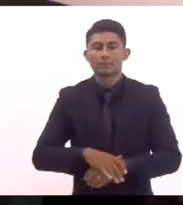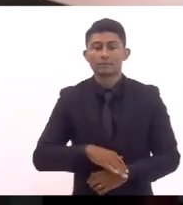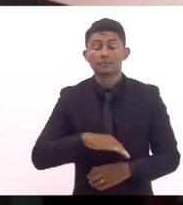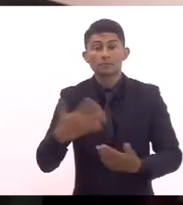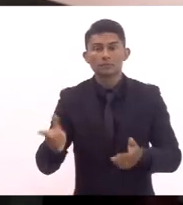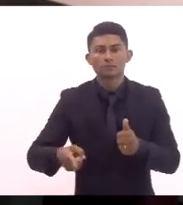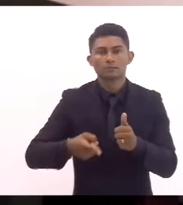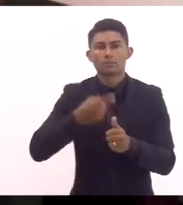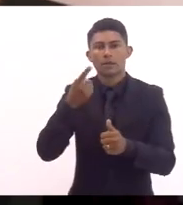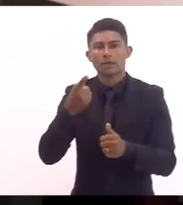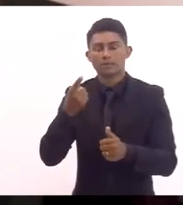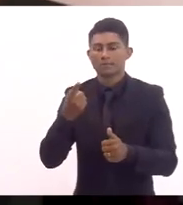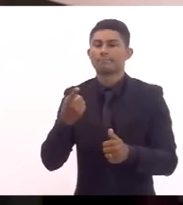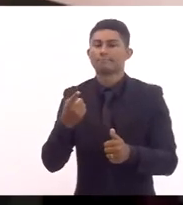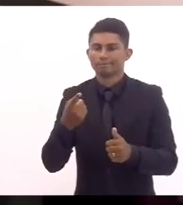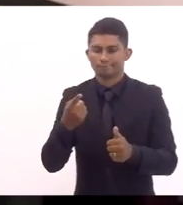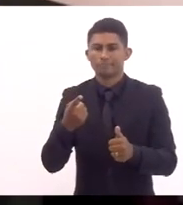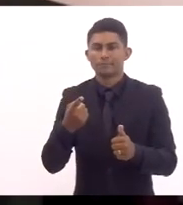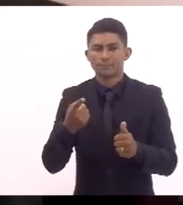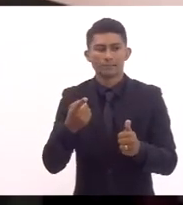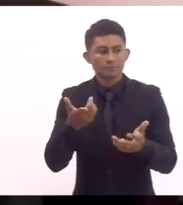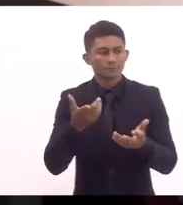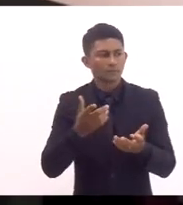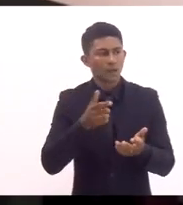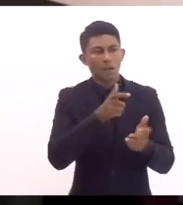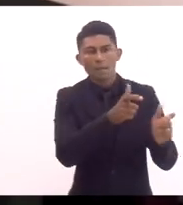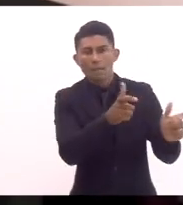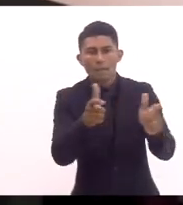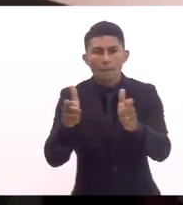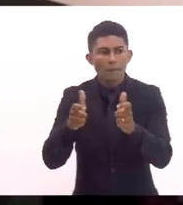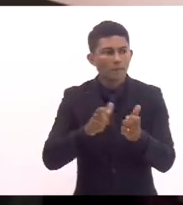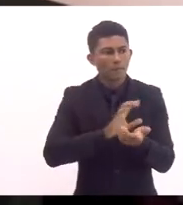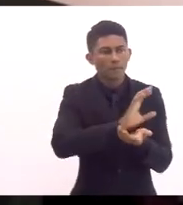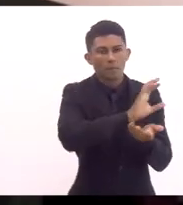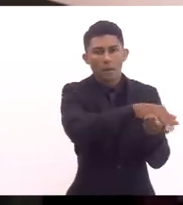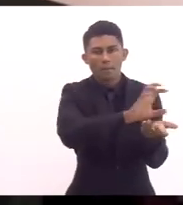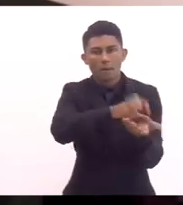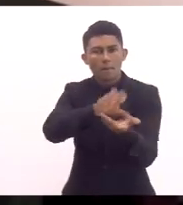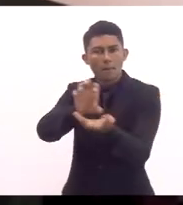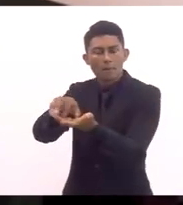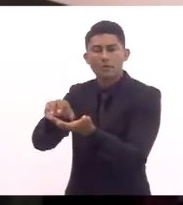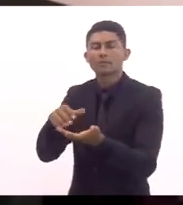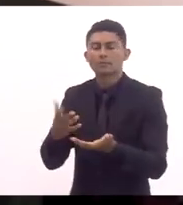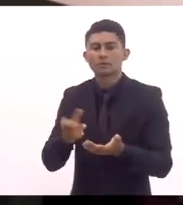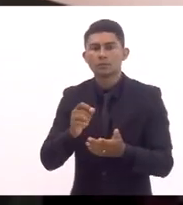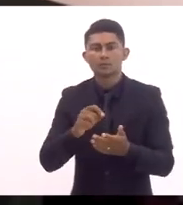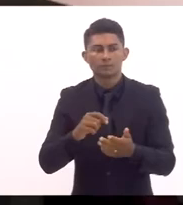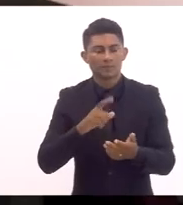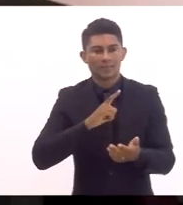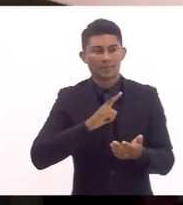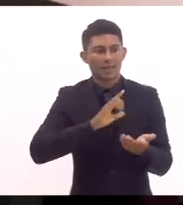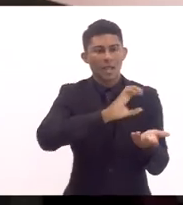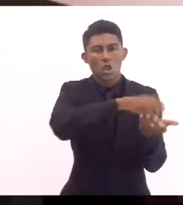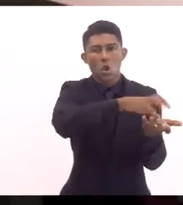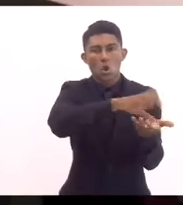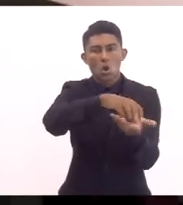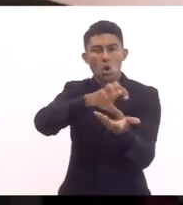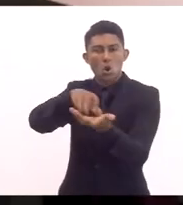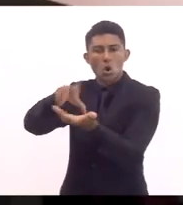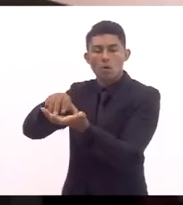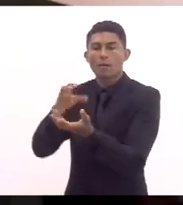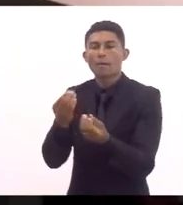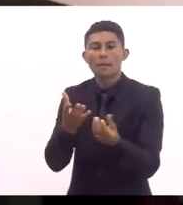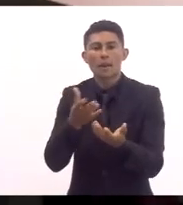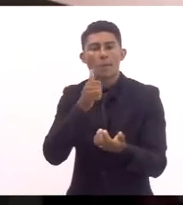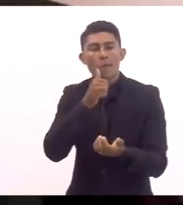pela primeira vez ou sou a expansão depois de é de política pública com a inauguração dos núcleos especializados de Atendimento